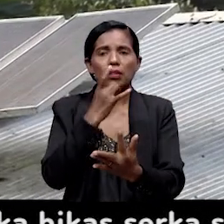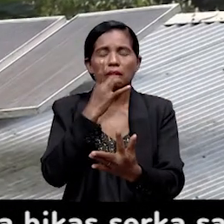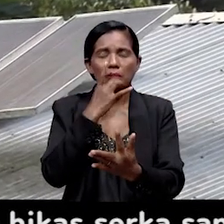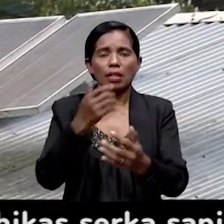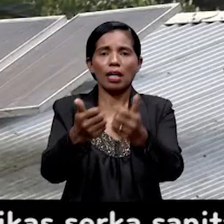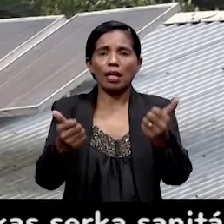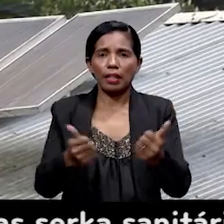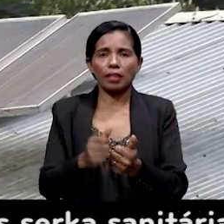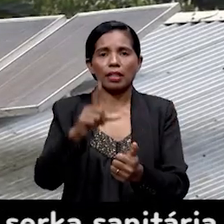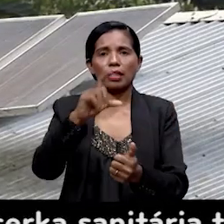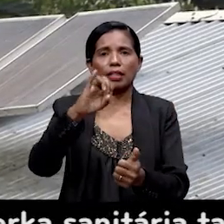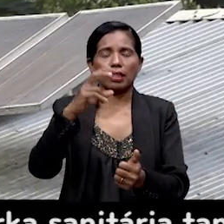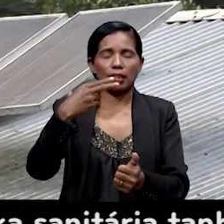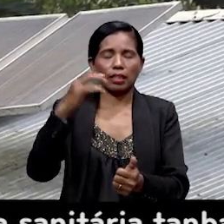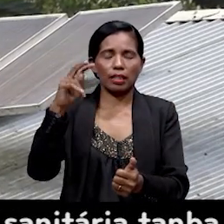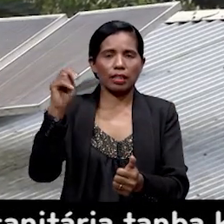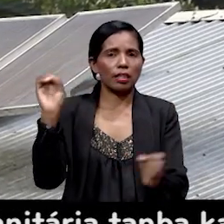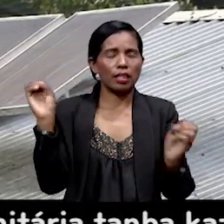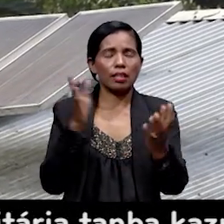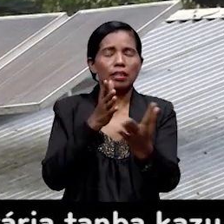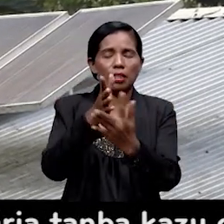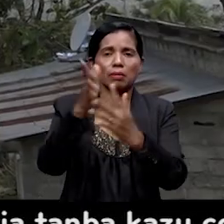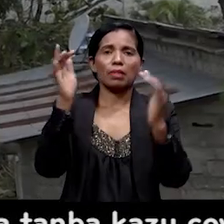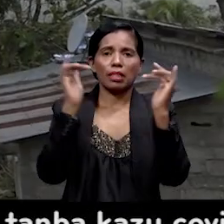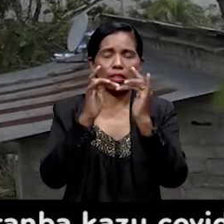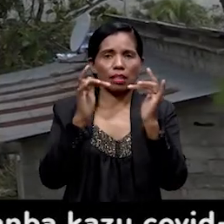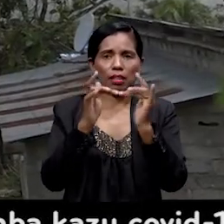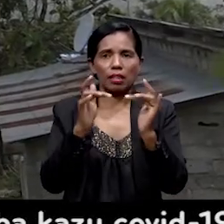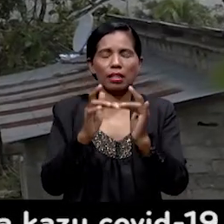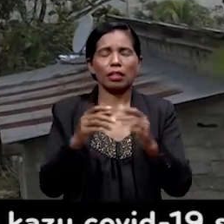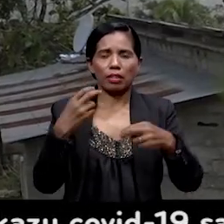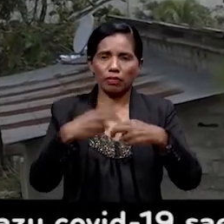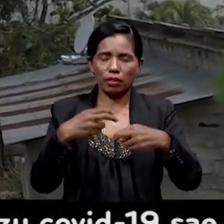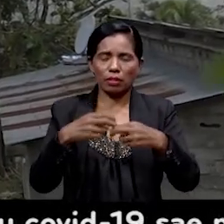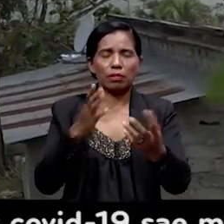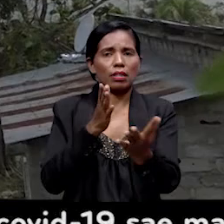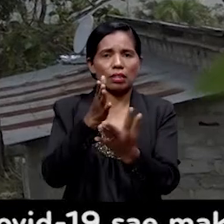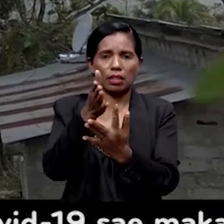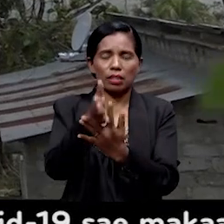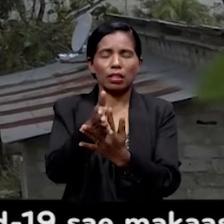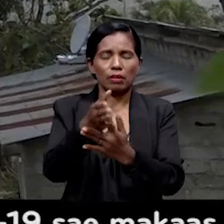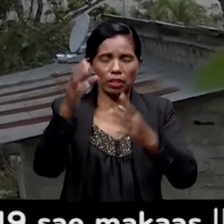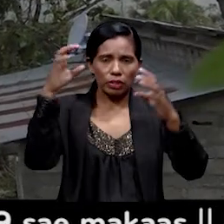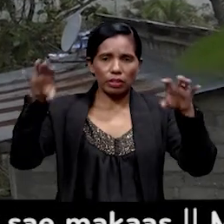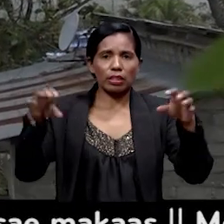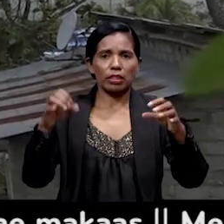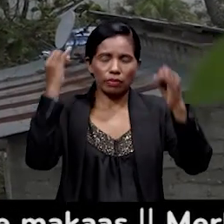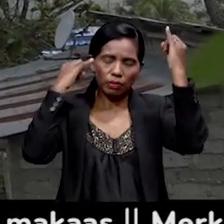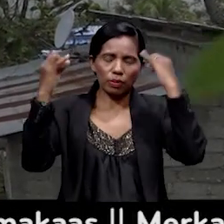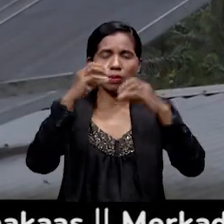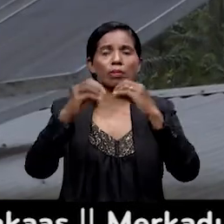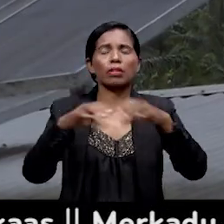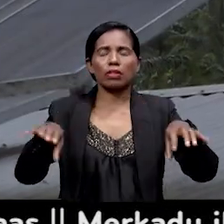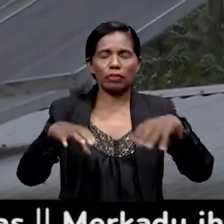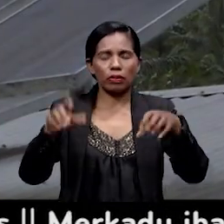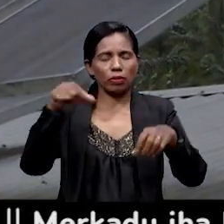aldeia Lihina mos la acesso rede telecomunicação, nun é difícil tebes atu acessa informação, kono ba servis visto o governo Nyang, no